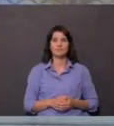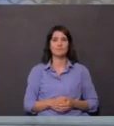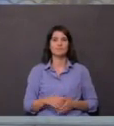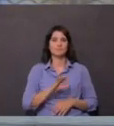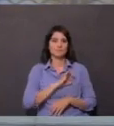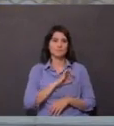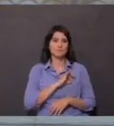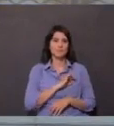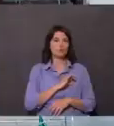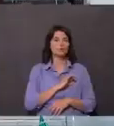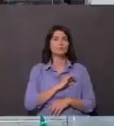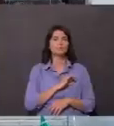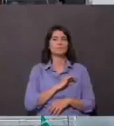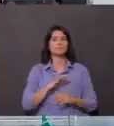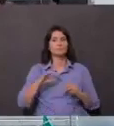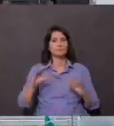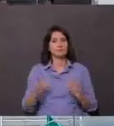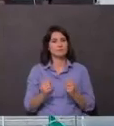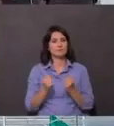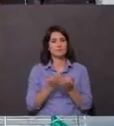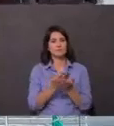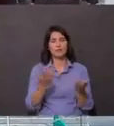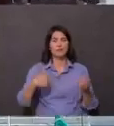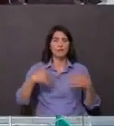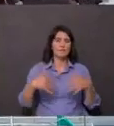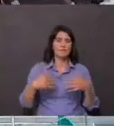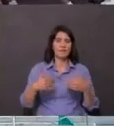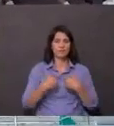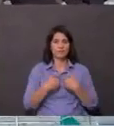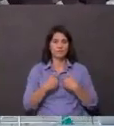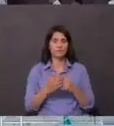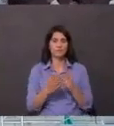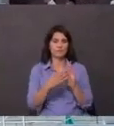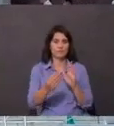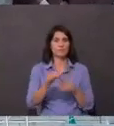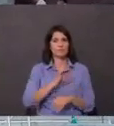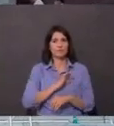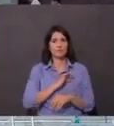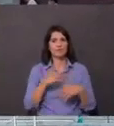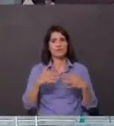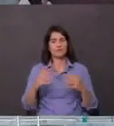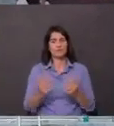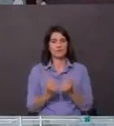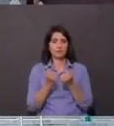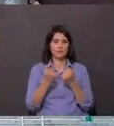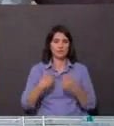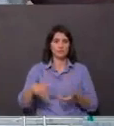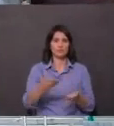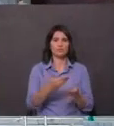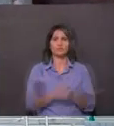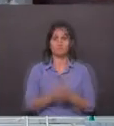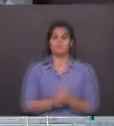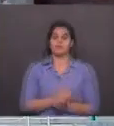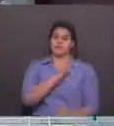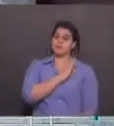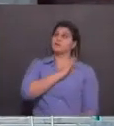Senhor, socorrei-nos e salvai-nos. Senhor, socorrei-nos e salvai-nos.